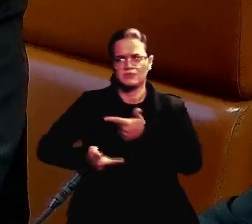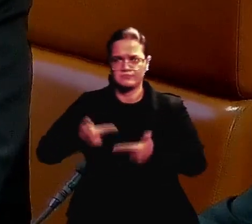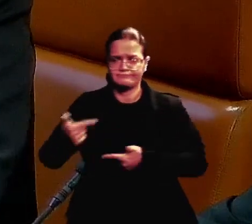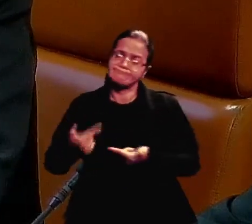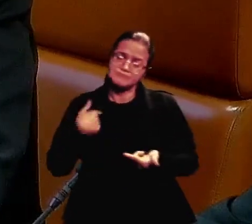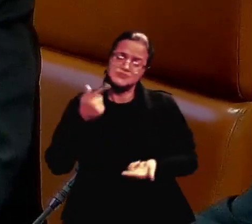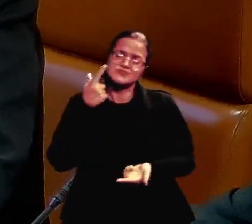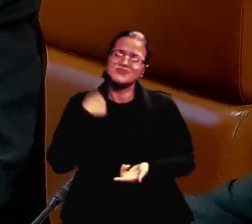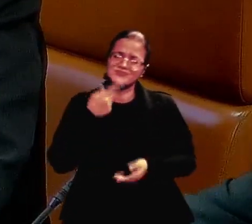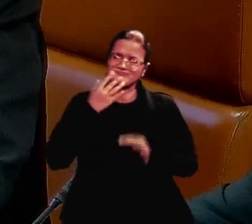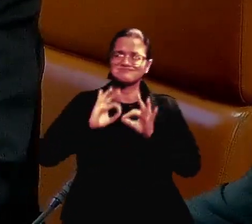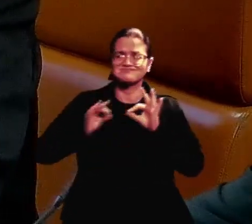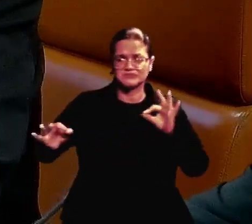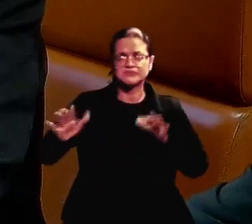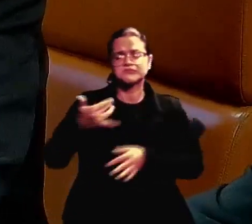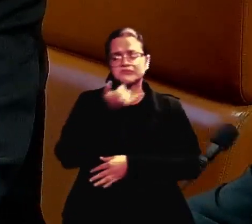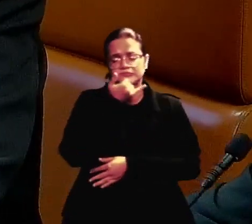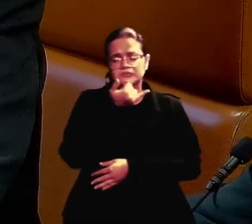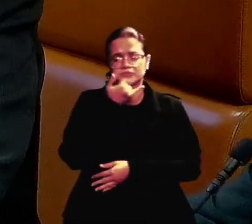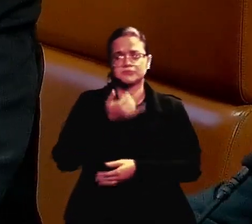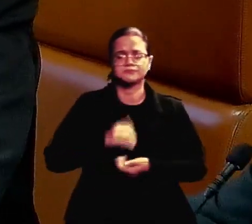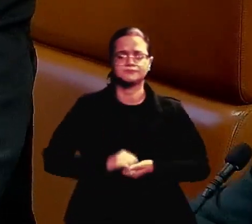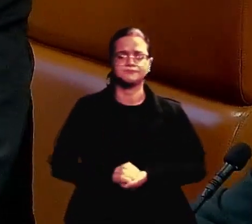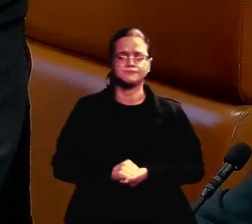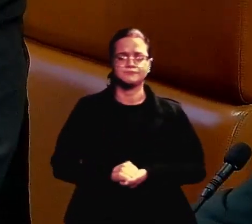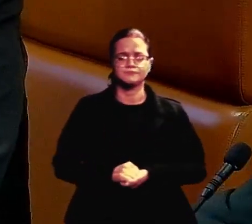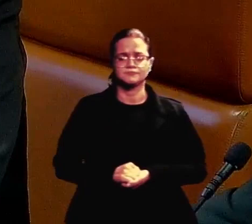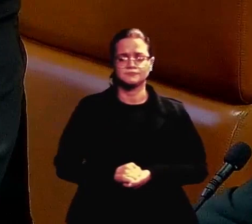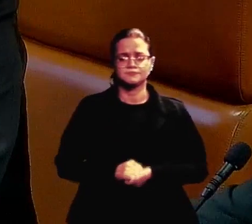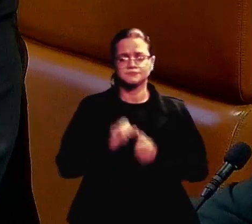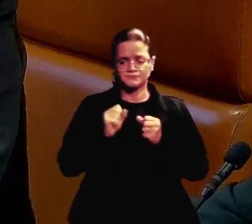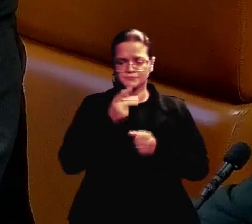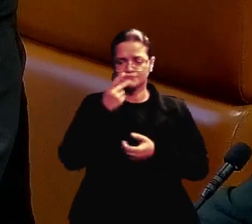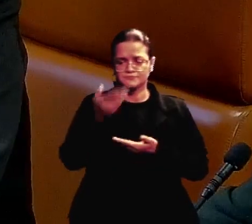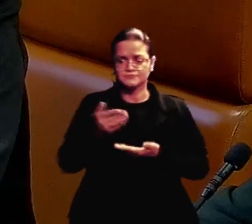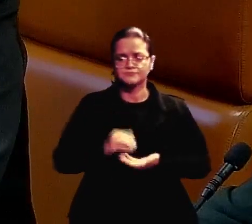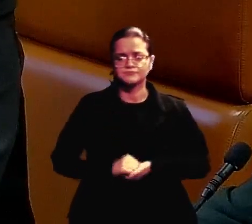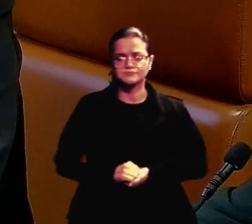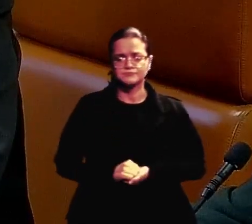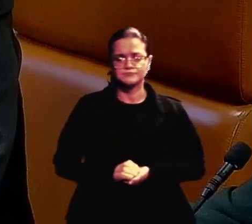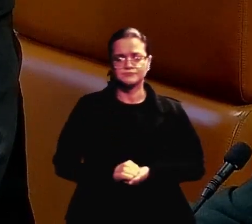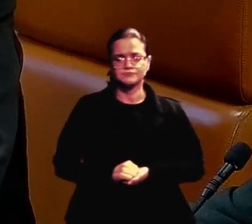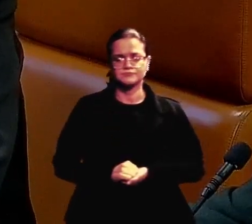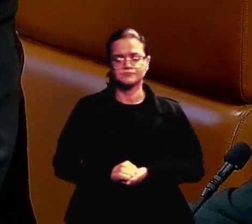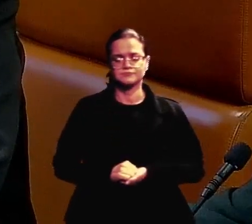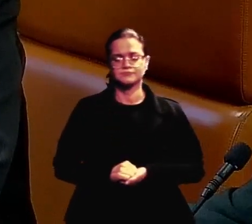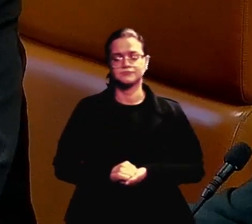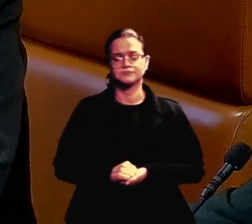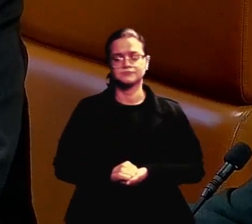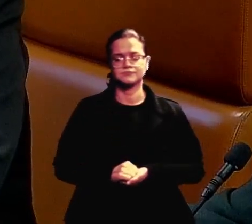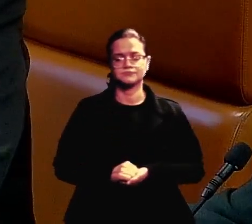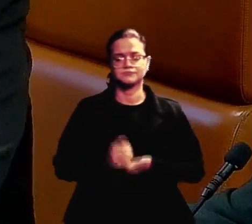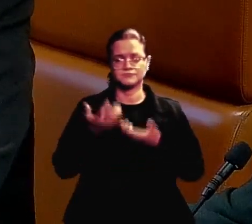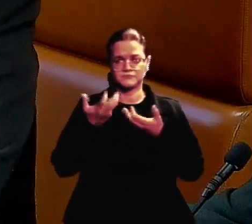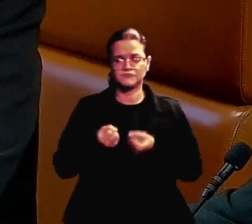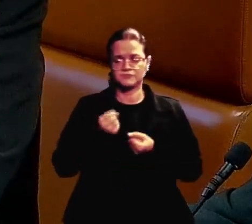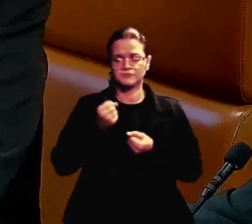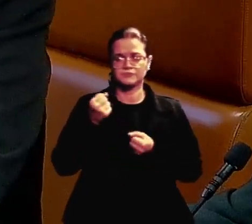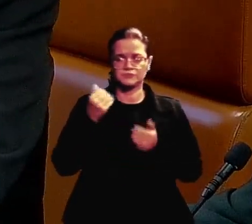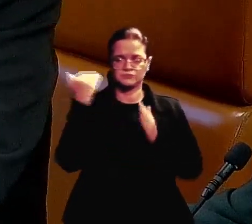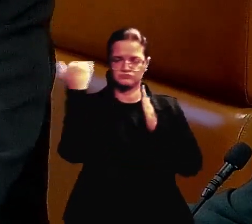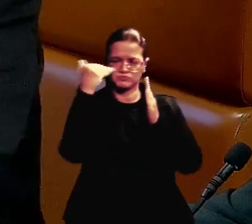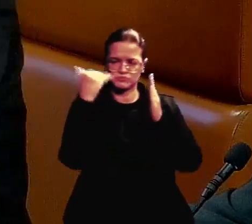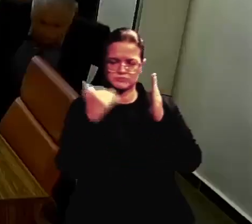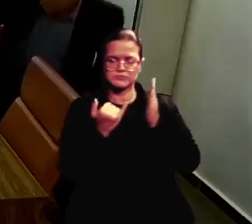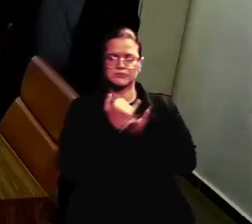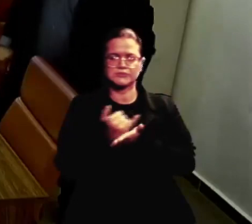né? É isso. Estou falando demais, né, presidente? Me desculpe, mas presidente, é um assunto muito importante que eu tenho deixa uma participação só, grande. Vamos seguir a